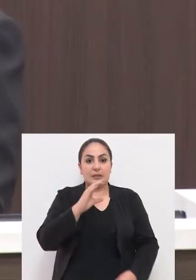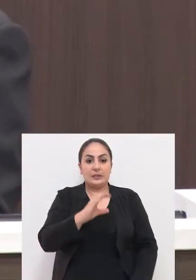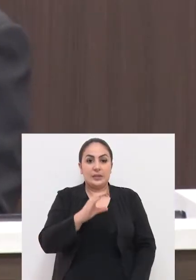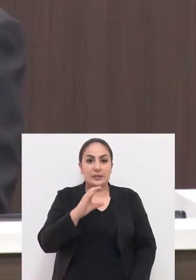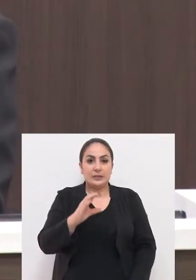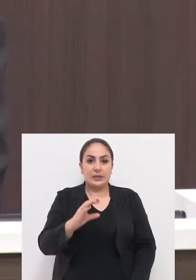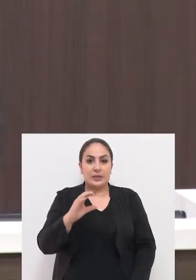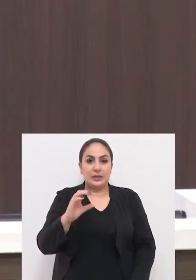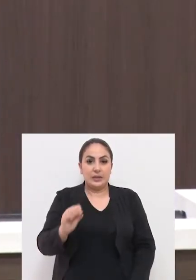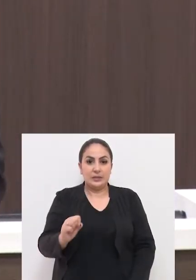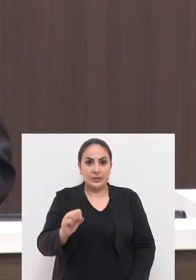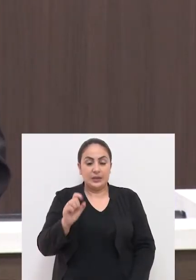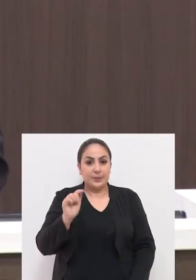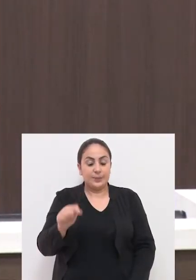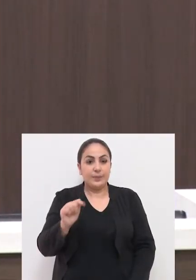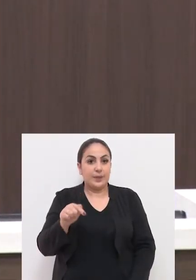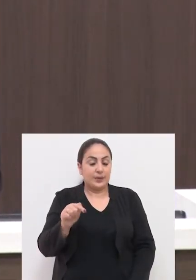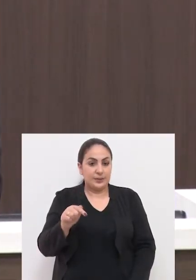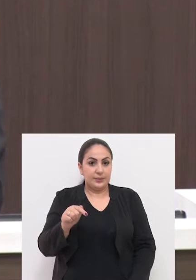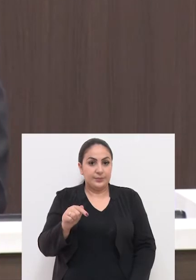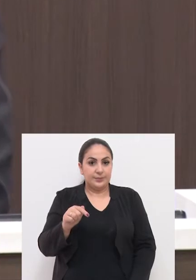A situação da CCS,